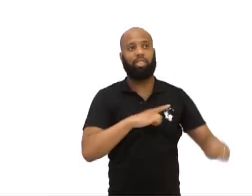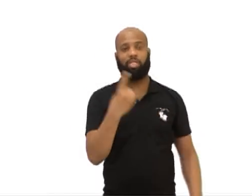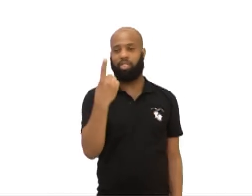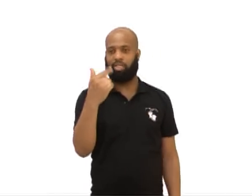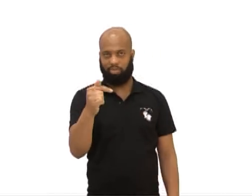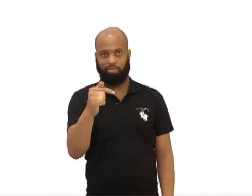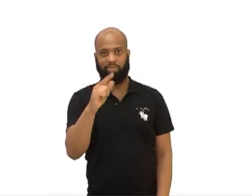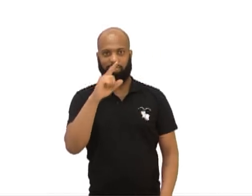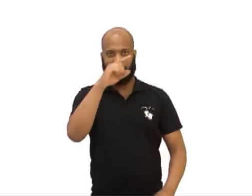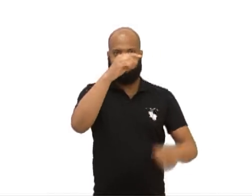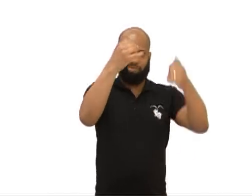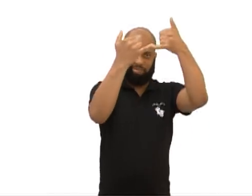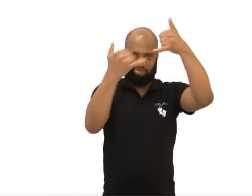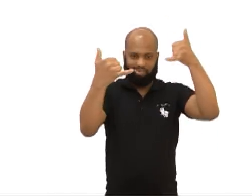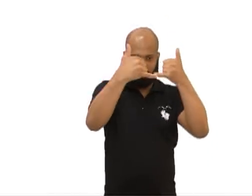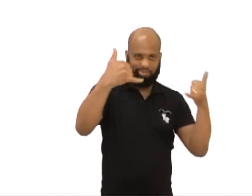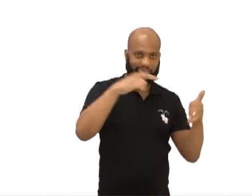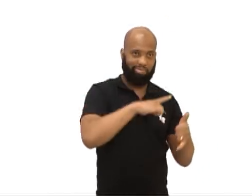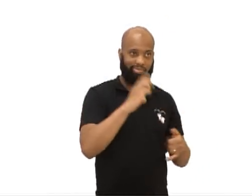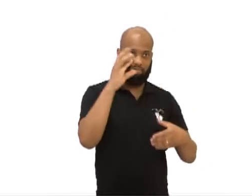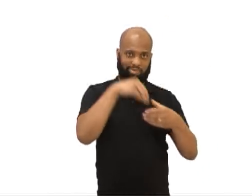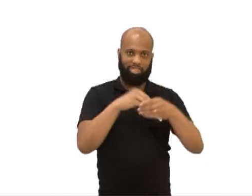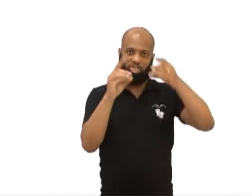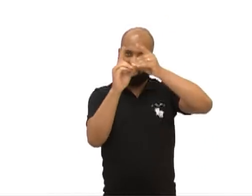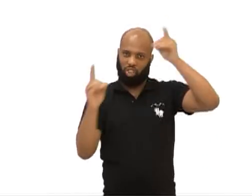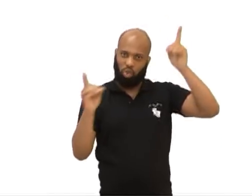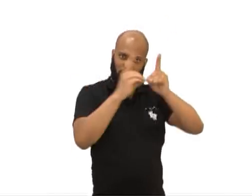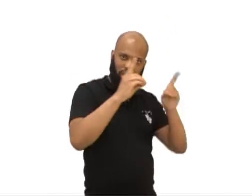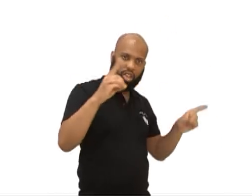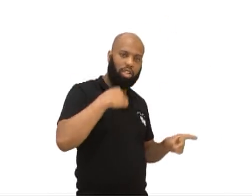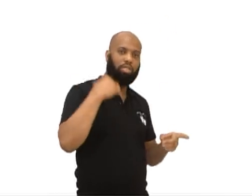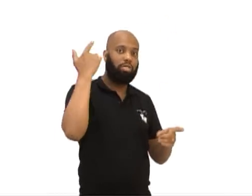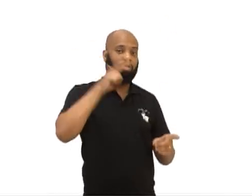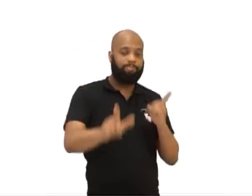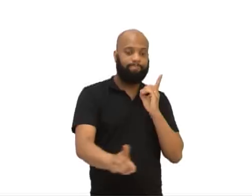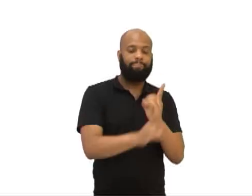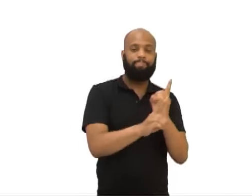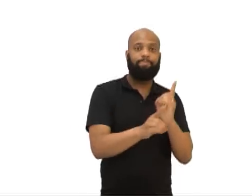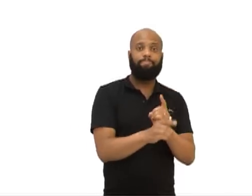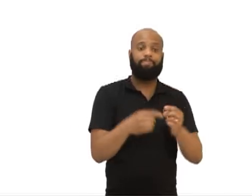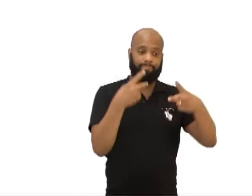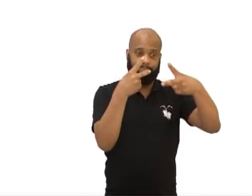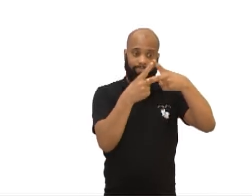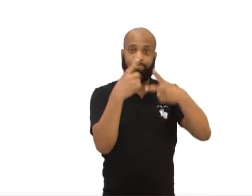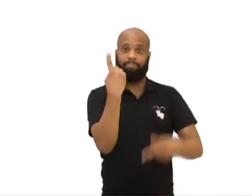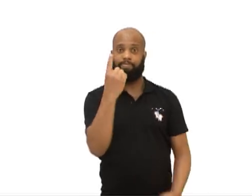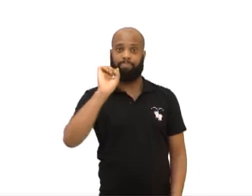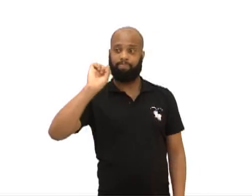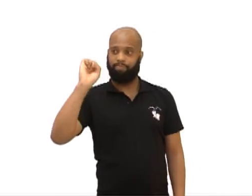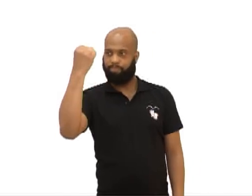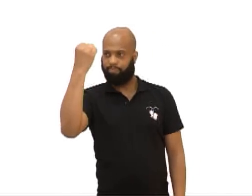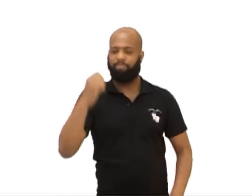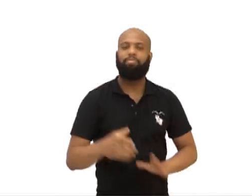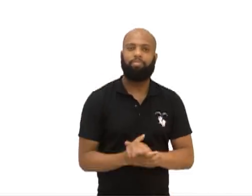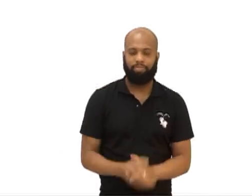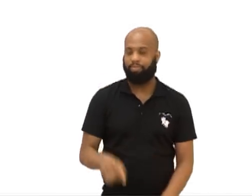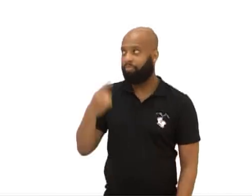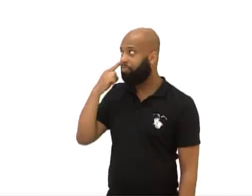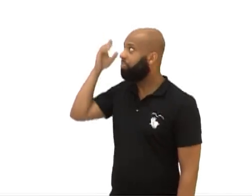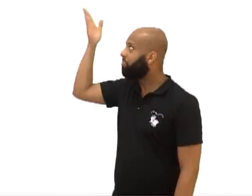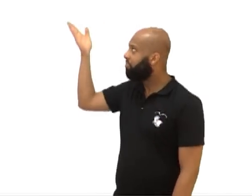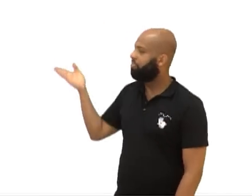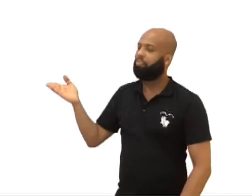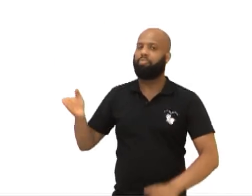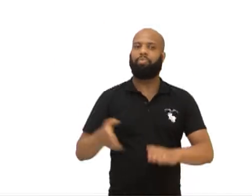17 diagonais, obtendo 18 triângulos. Ó. 1 triângulo, 2 triângulos, 3 triângulos, 4 triângulos, 5,